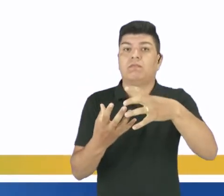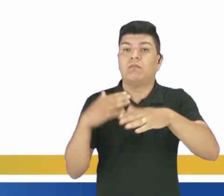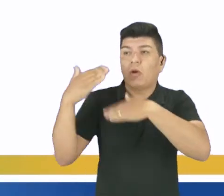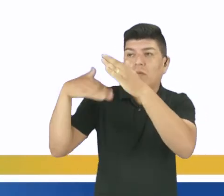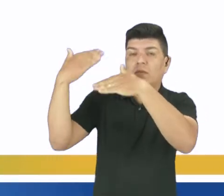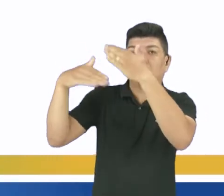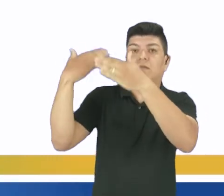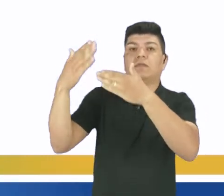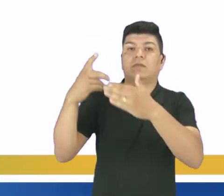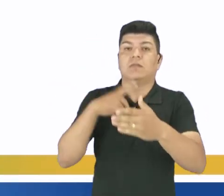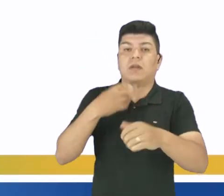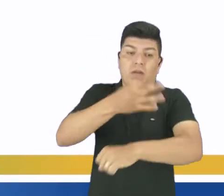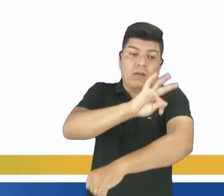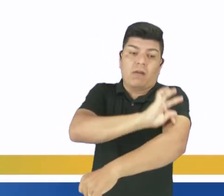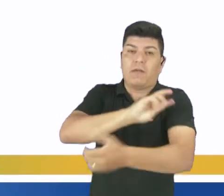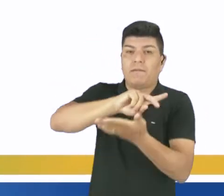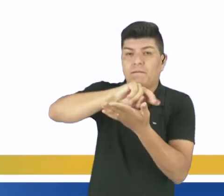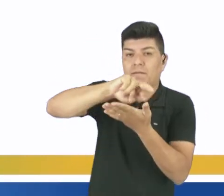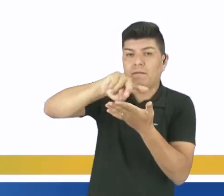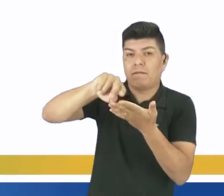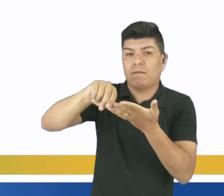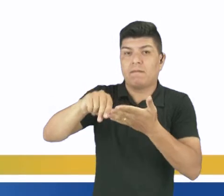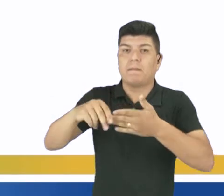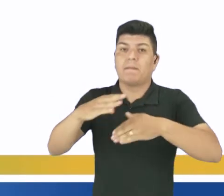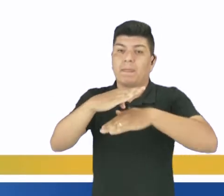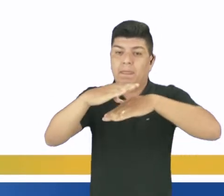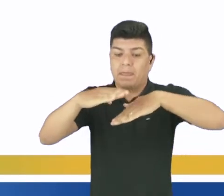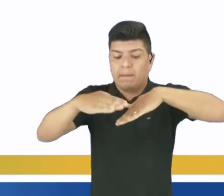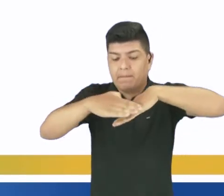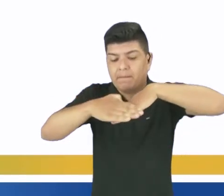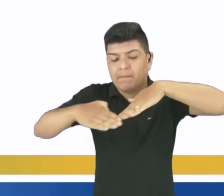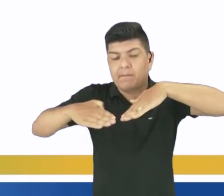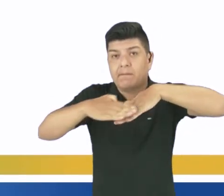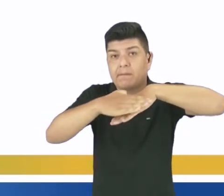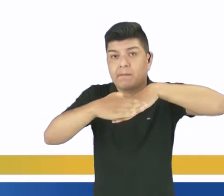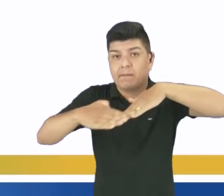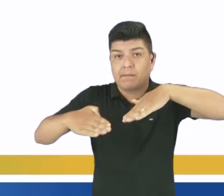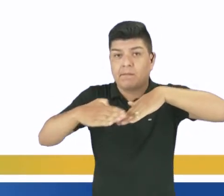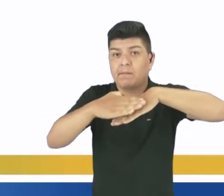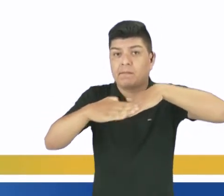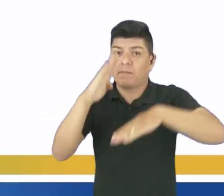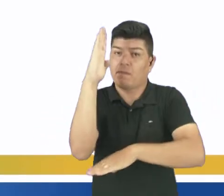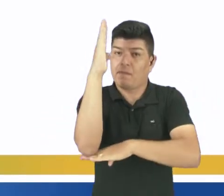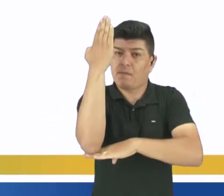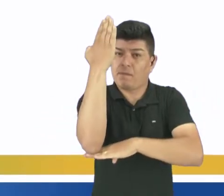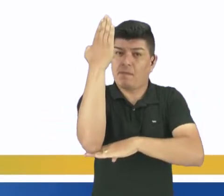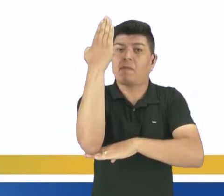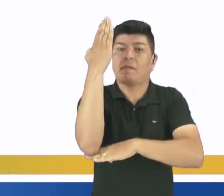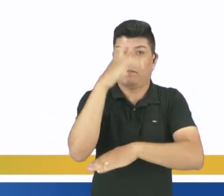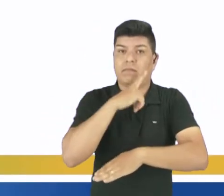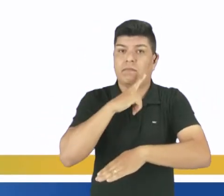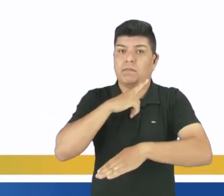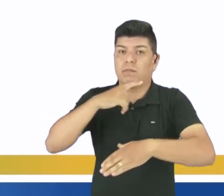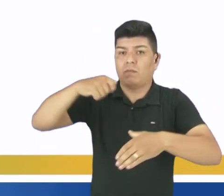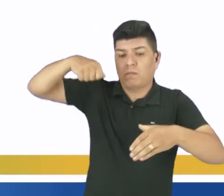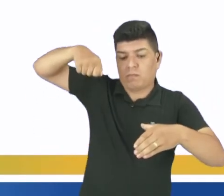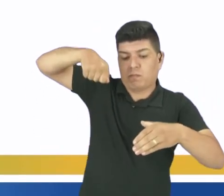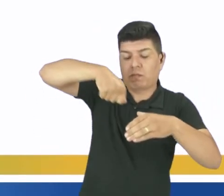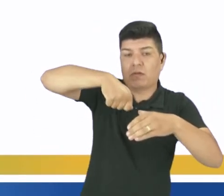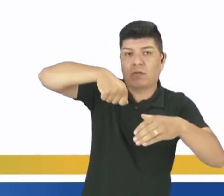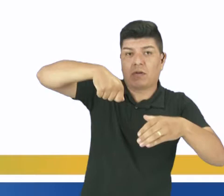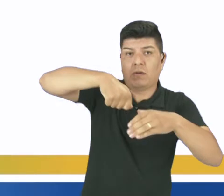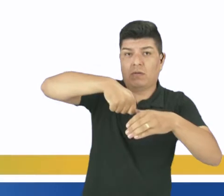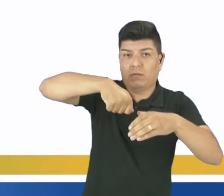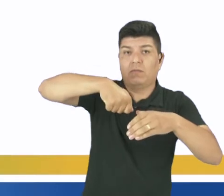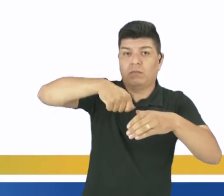várias técnicas embutidas aí. Você tem a lâmina, você tem um encaixe de uma madeira onde vai estar essa lâmina, tem